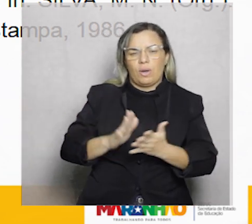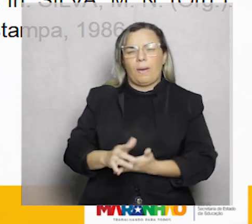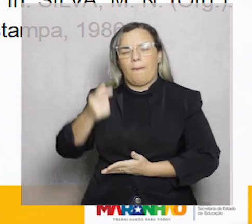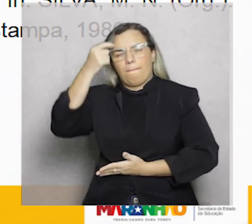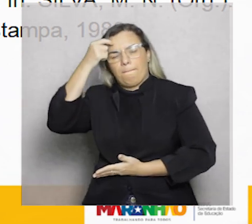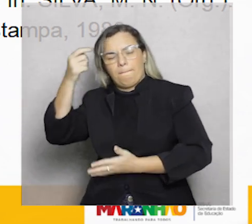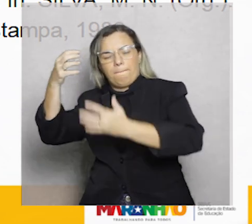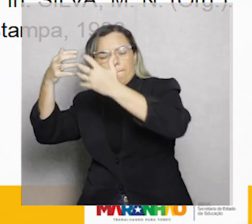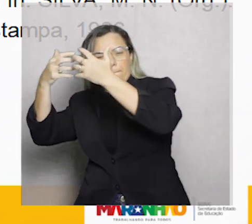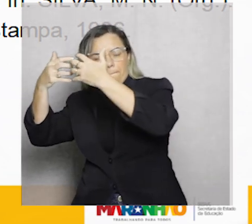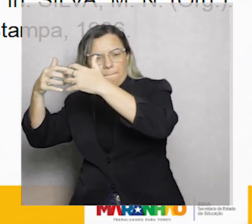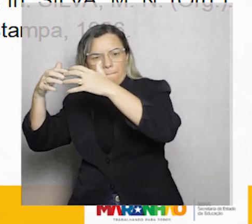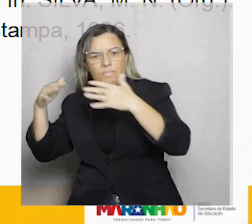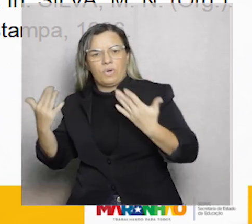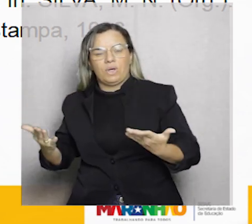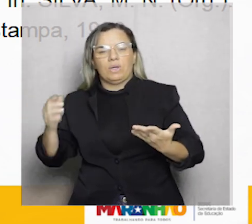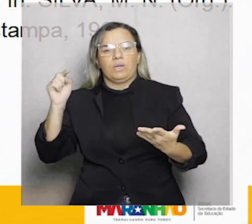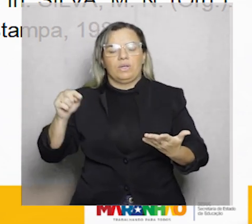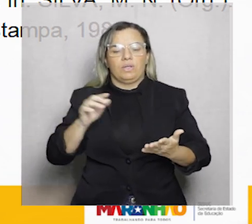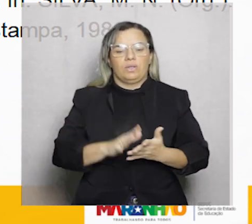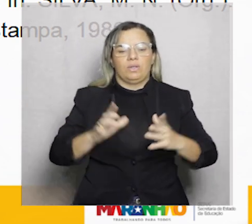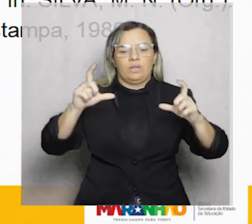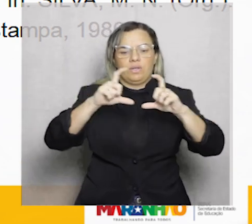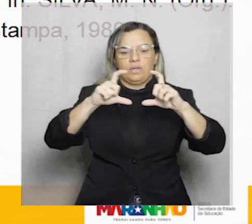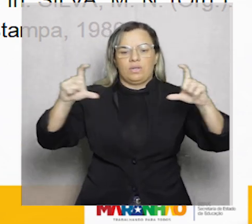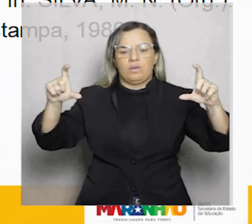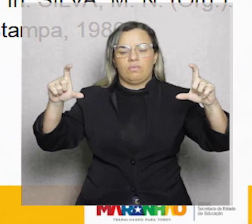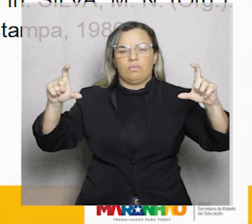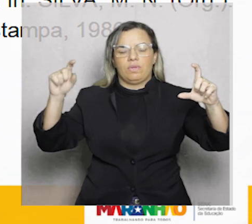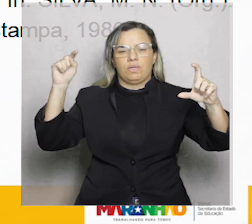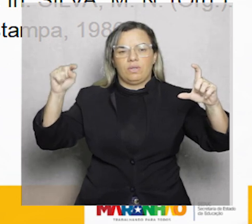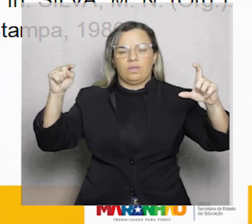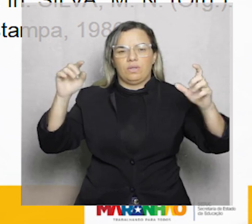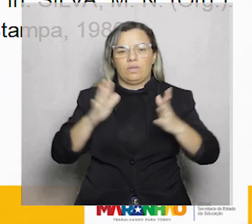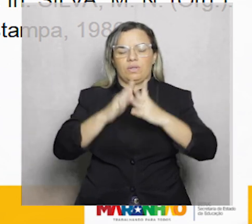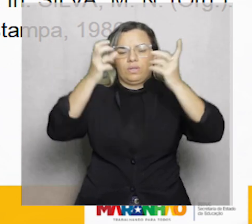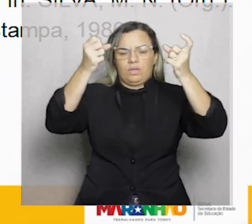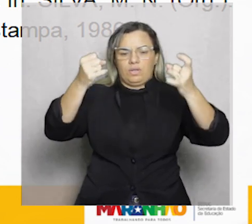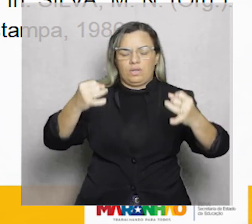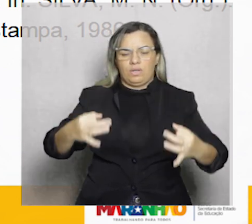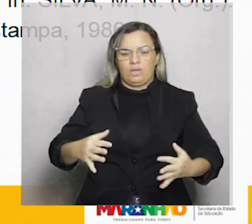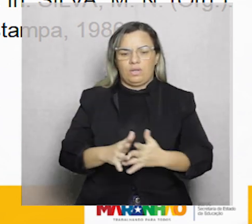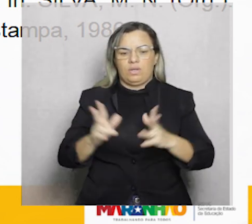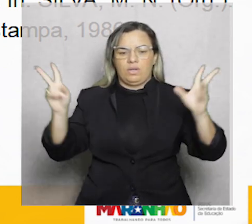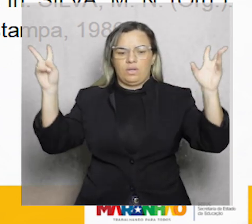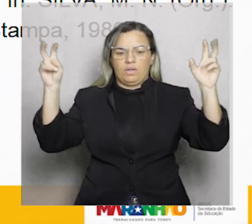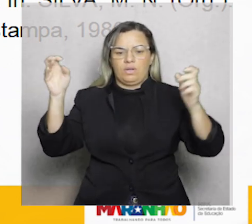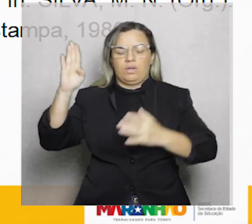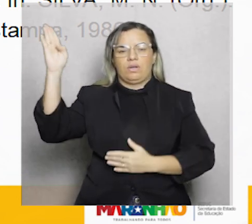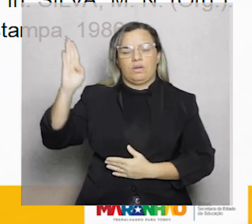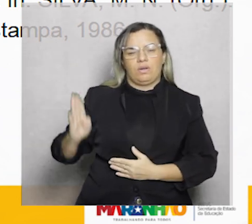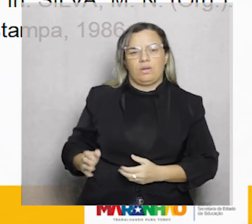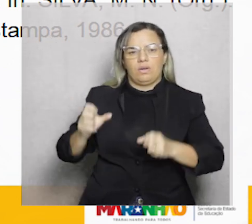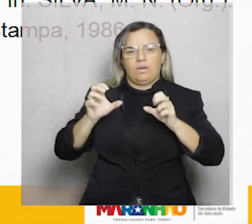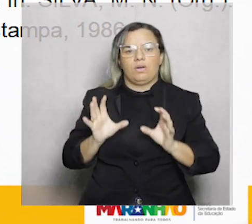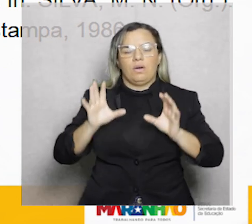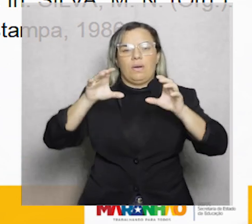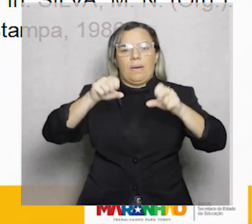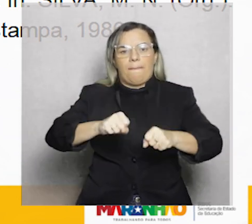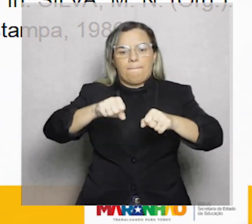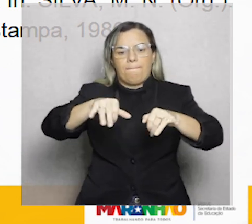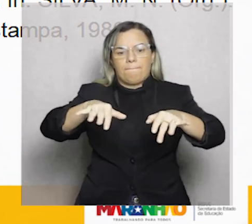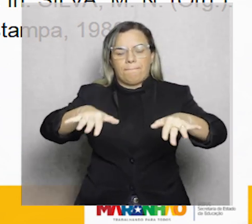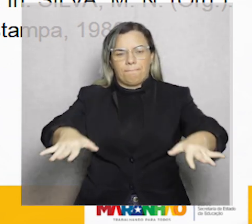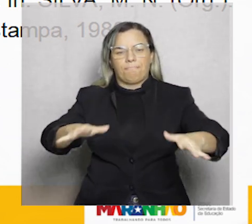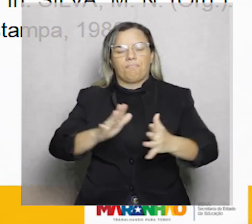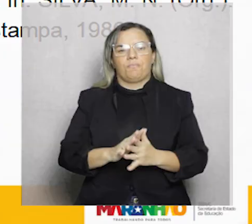refletir um fragmento que ele discute o tema de Brasil Colônia. É lógico